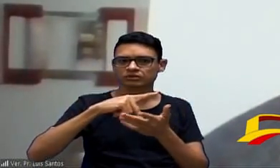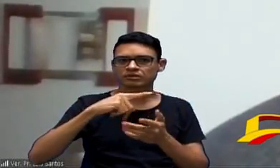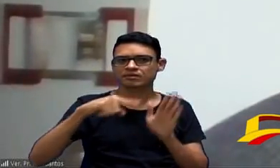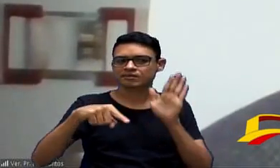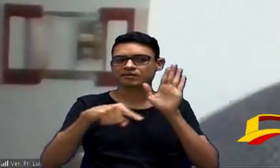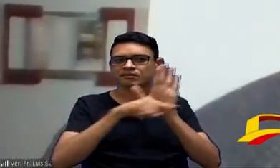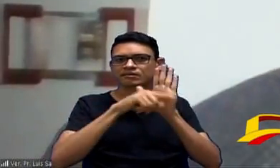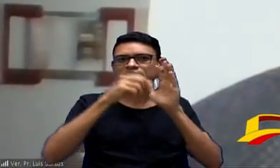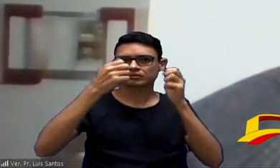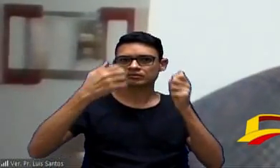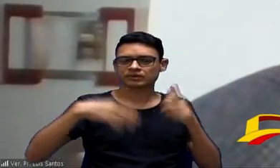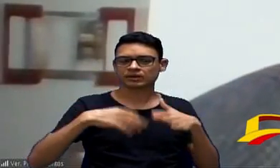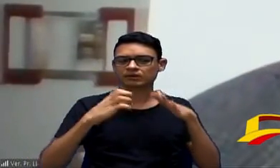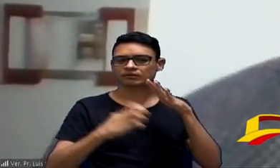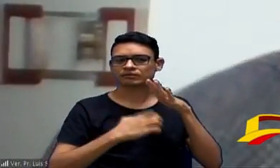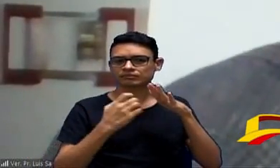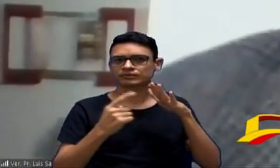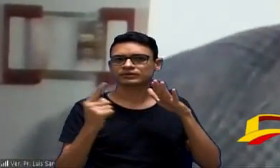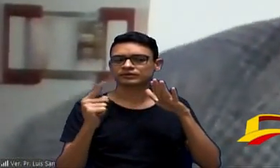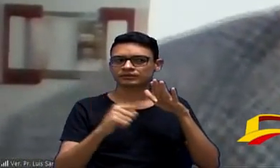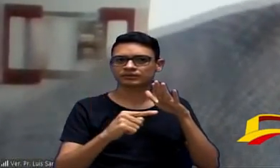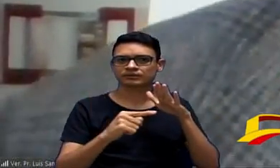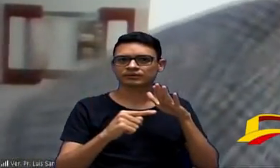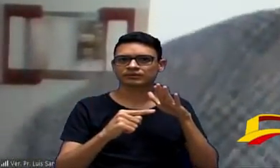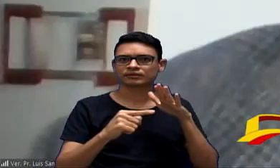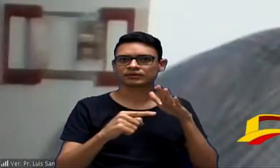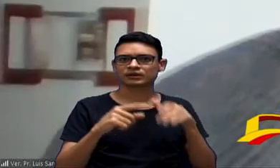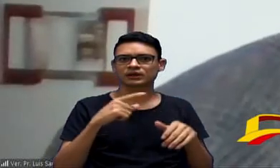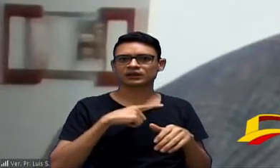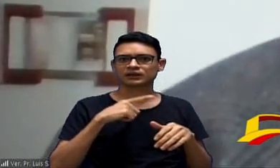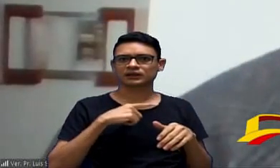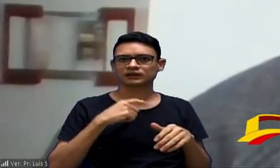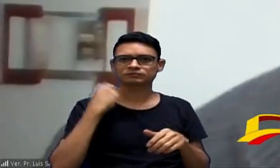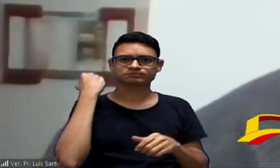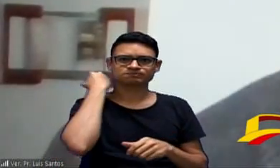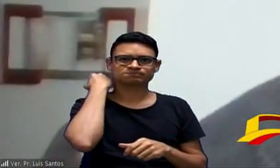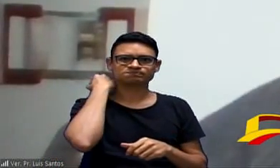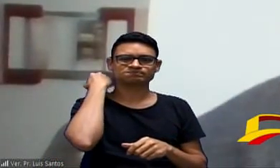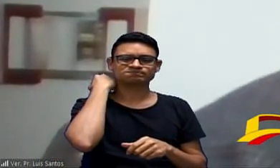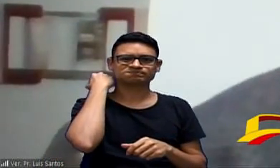uma determinada empresa que produziu um estresse violento